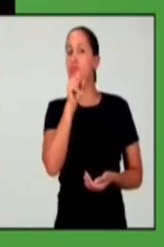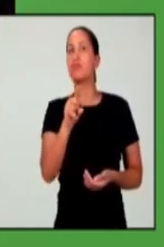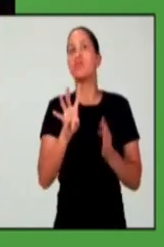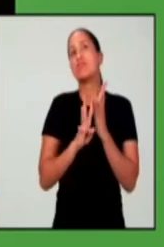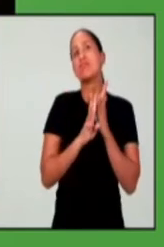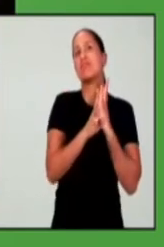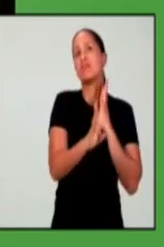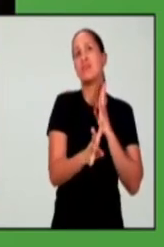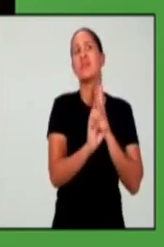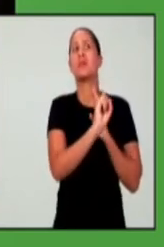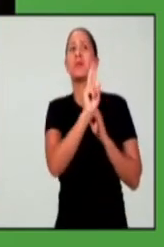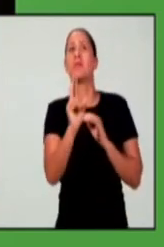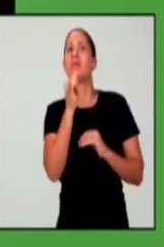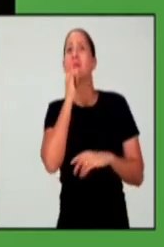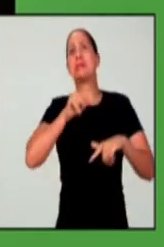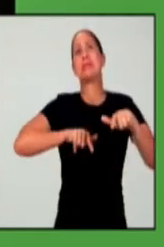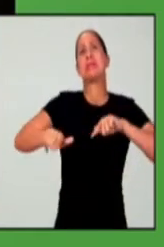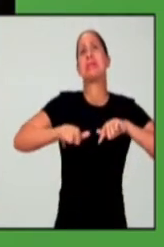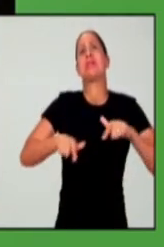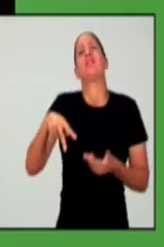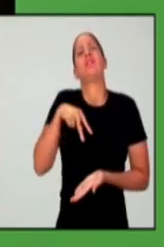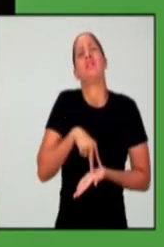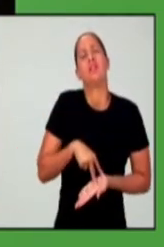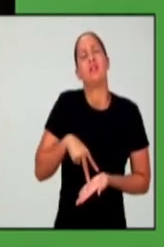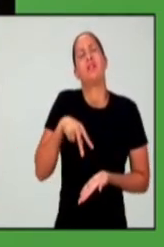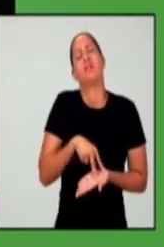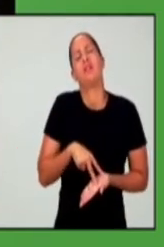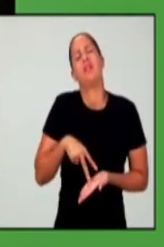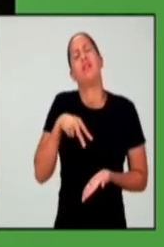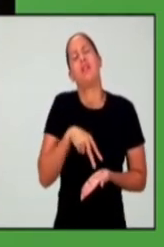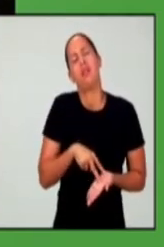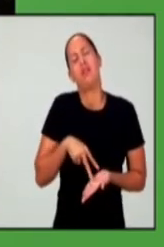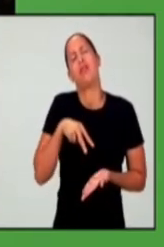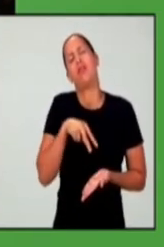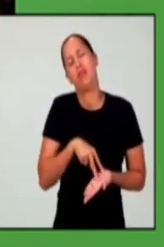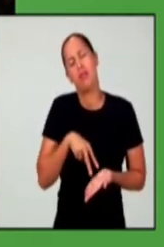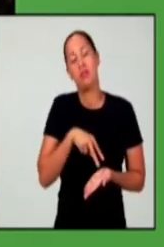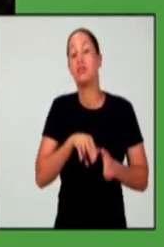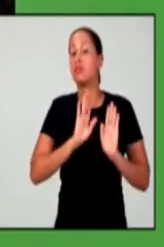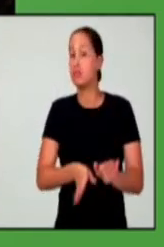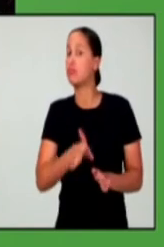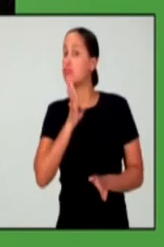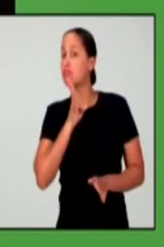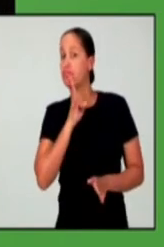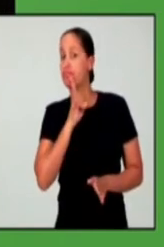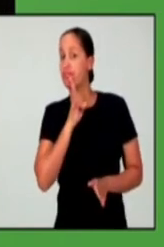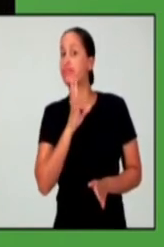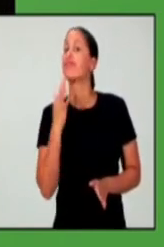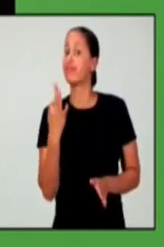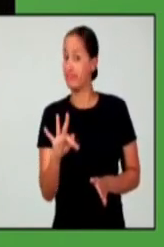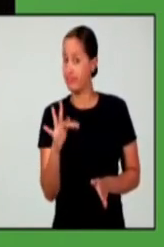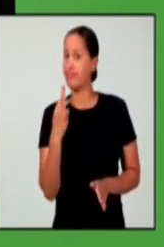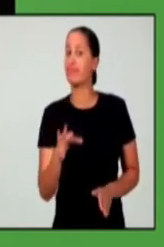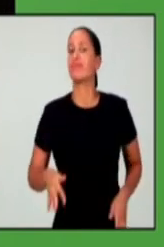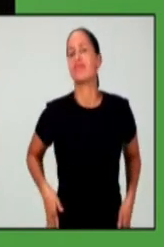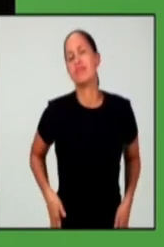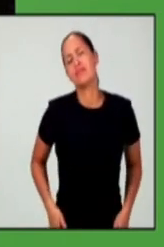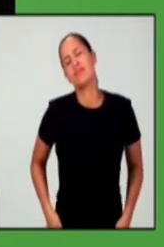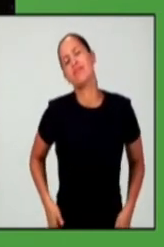Se você tem que pegar muita fila, ou se tem uma profissão que te obriga a ficar de pé durante longos períodos, você já sabe o que vai